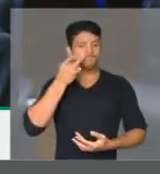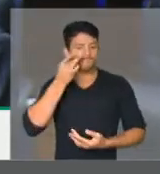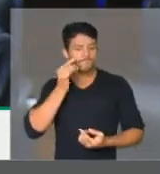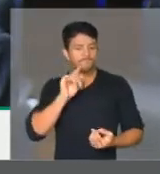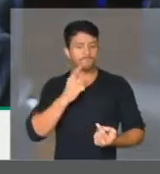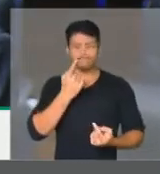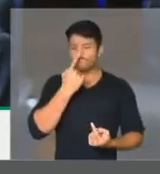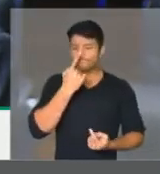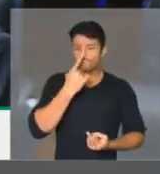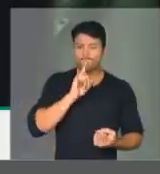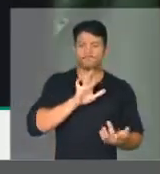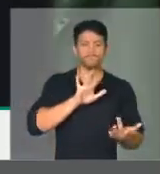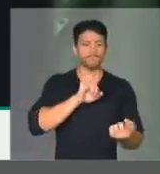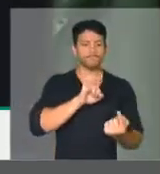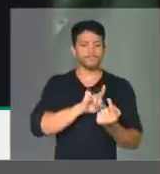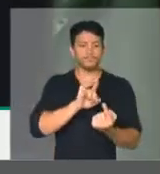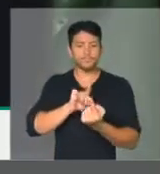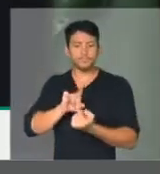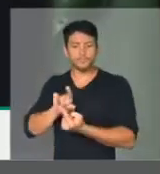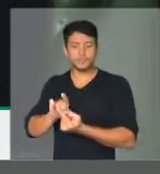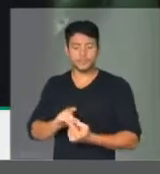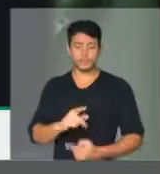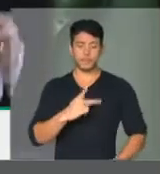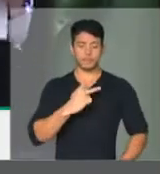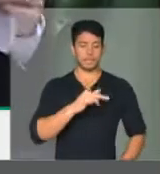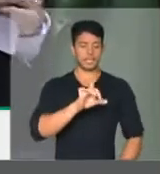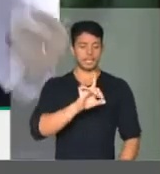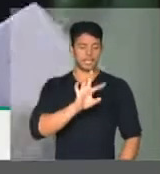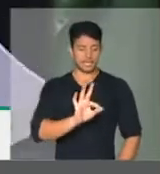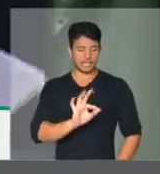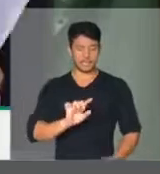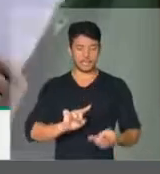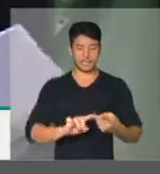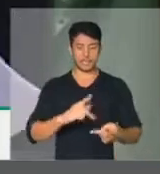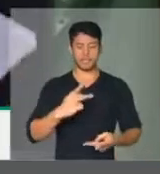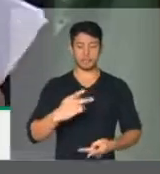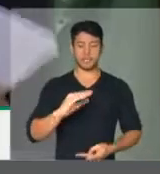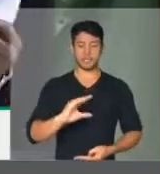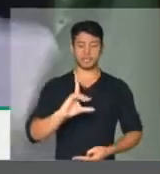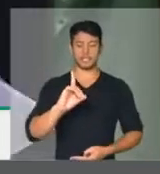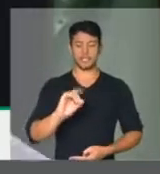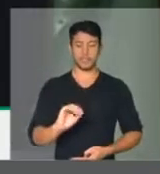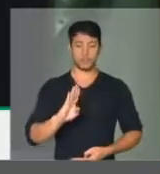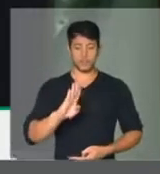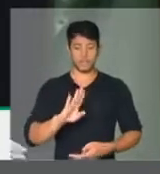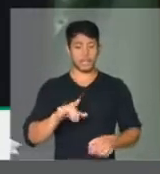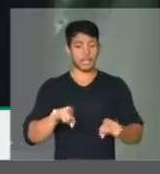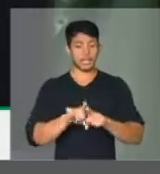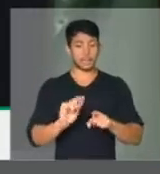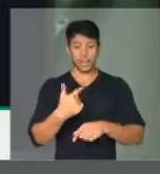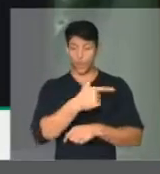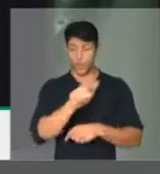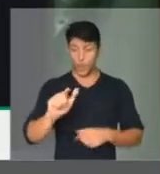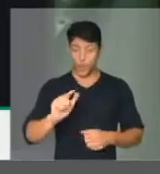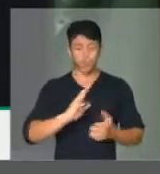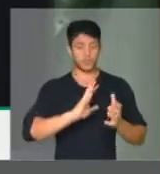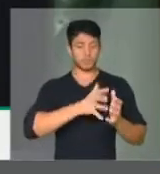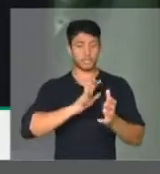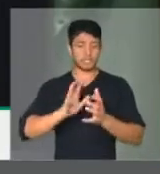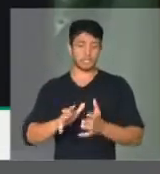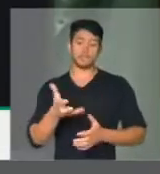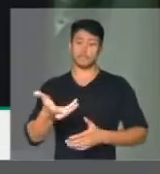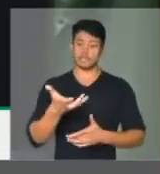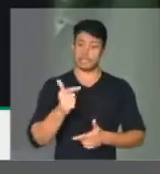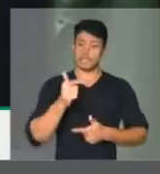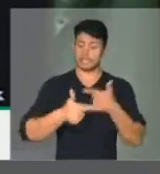como o PDT, como o PCdoB e como todos aqueles partidos que quiserem, junto conosco, não abrir mão desse